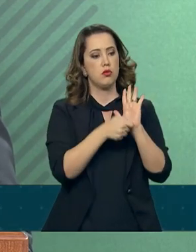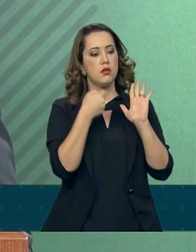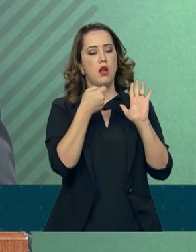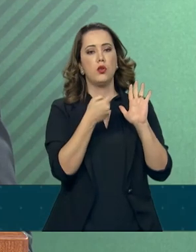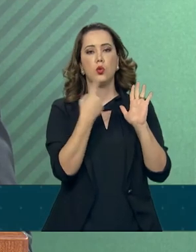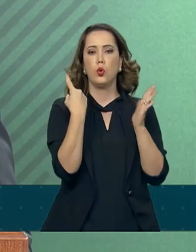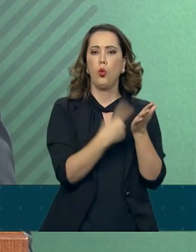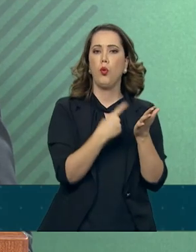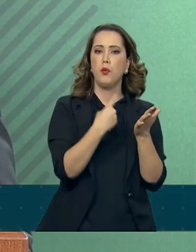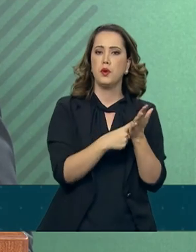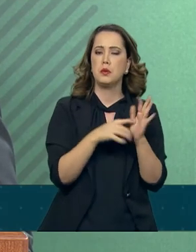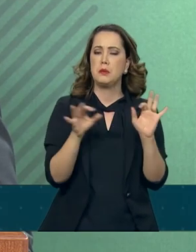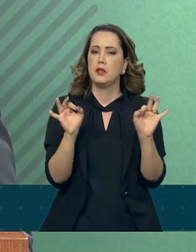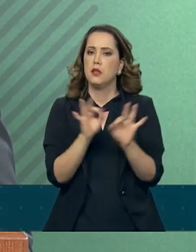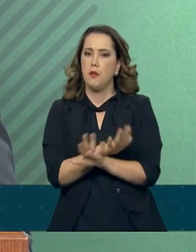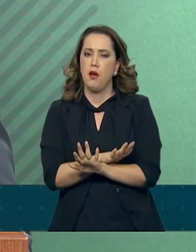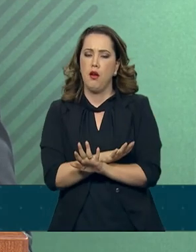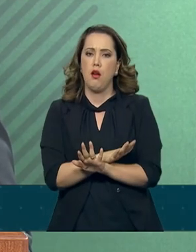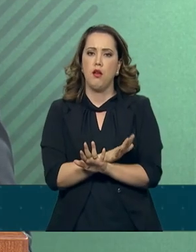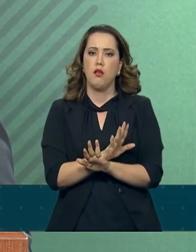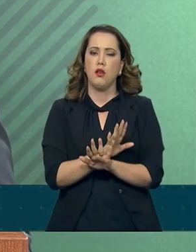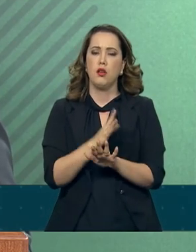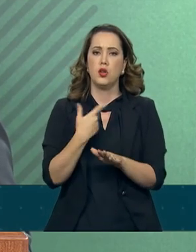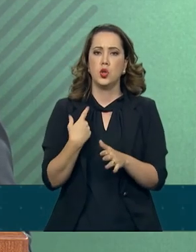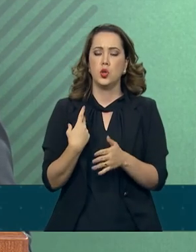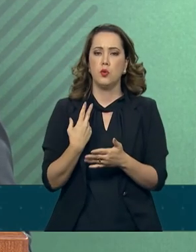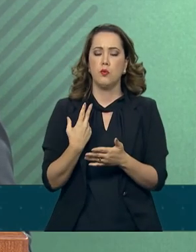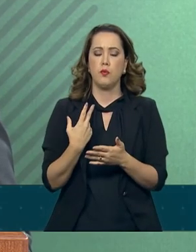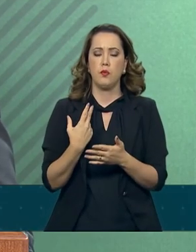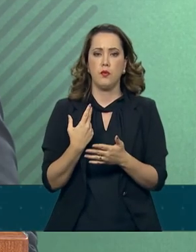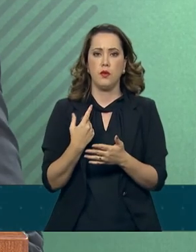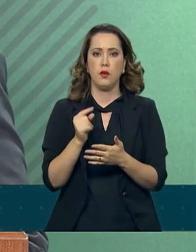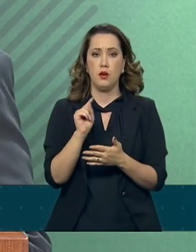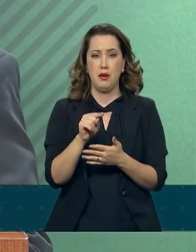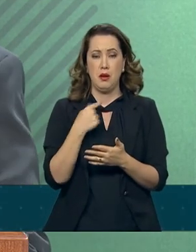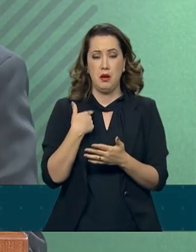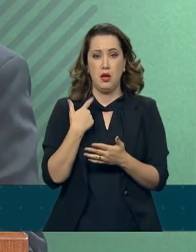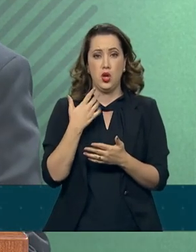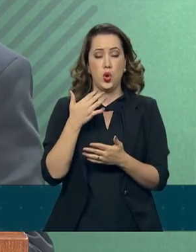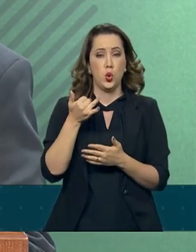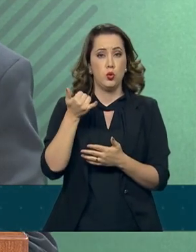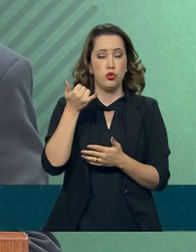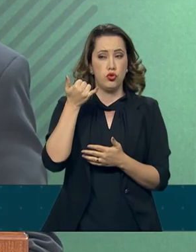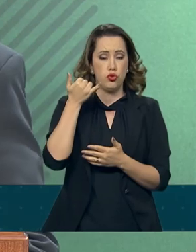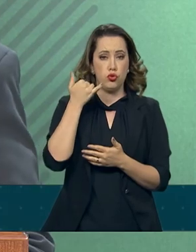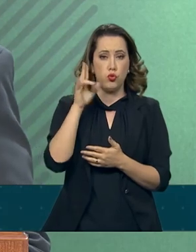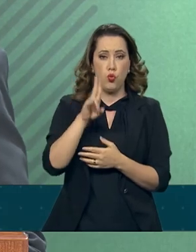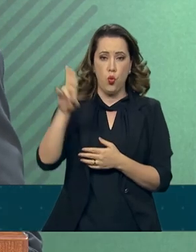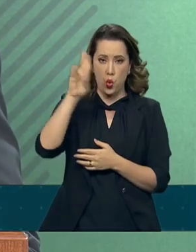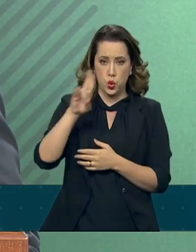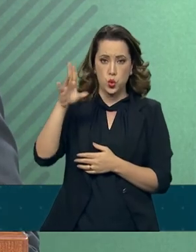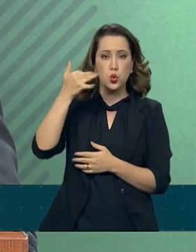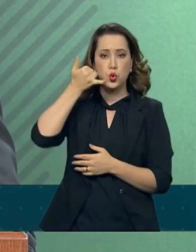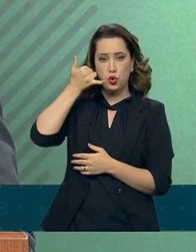para eliminação da cobrança de roaming do mercosul